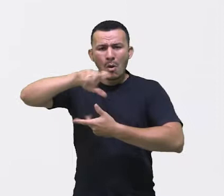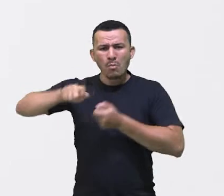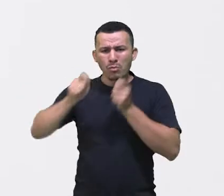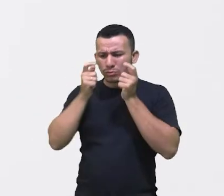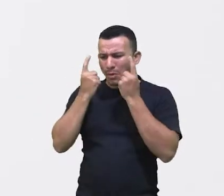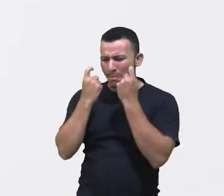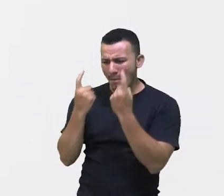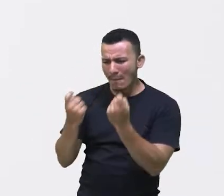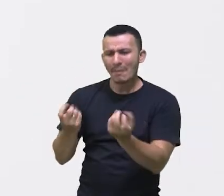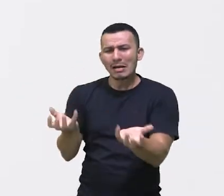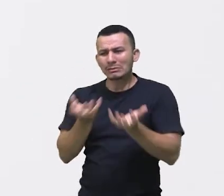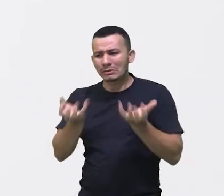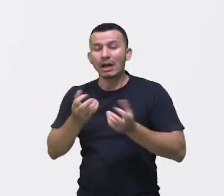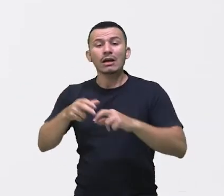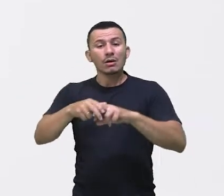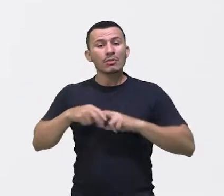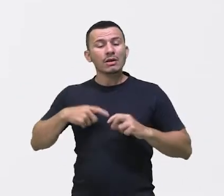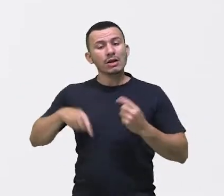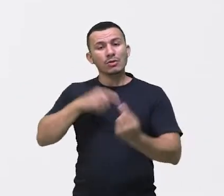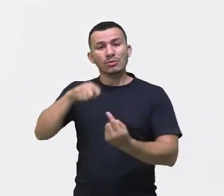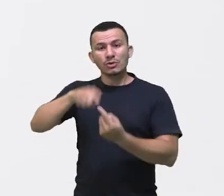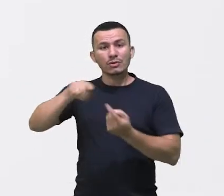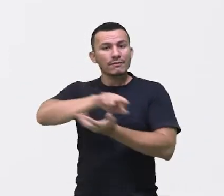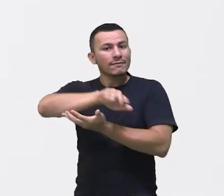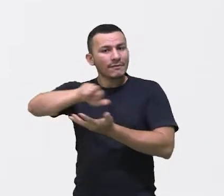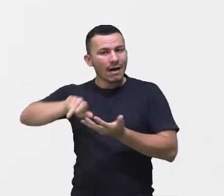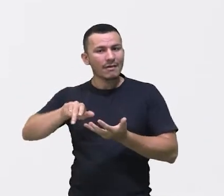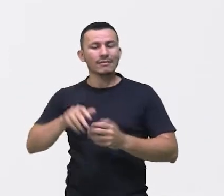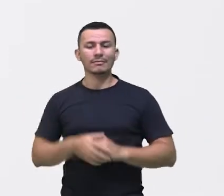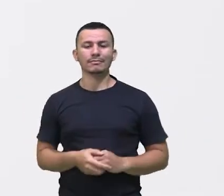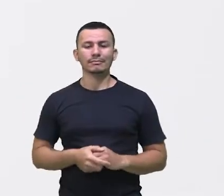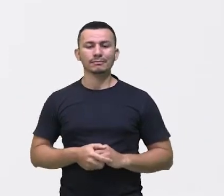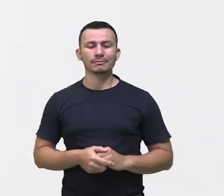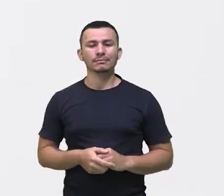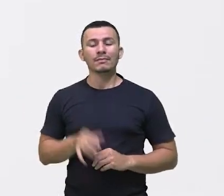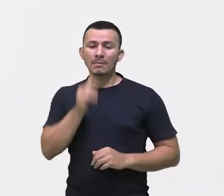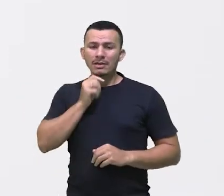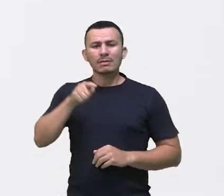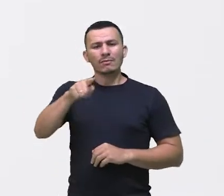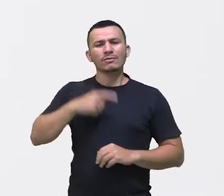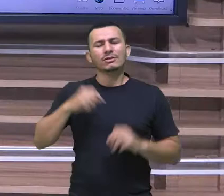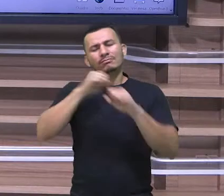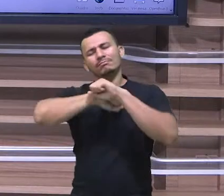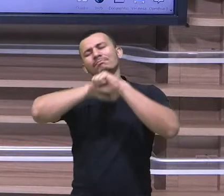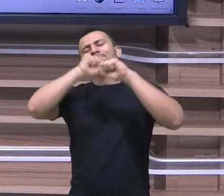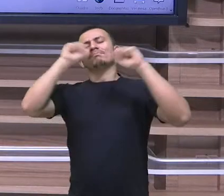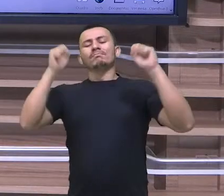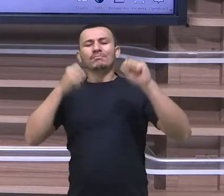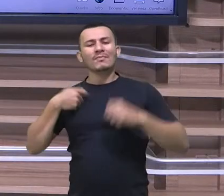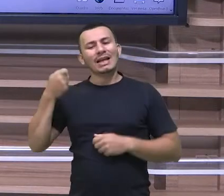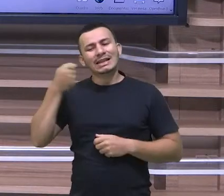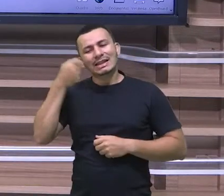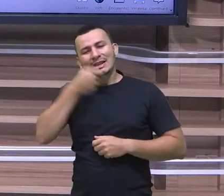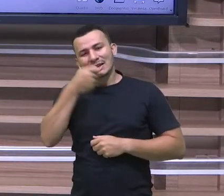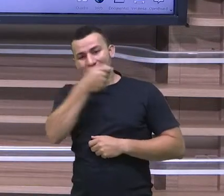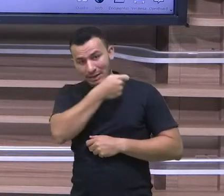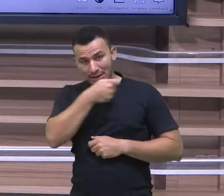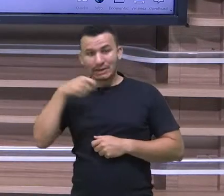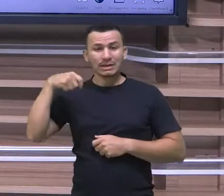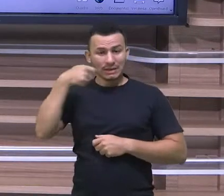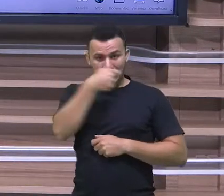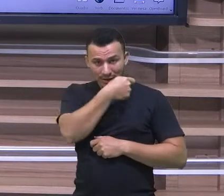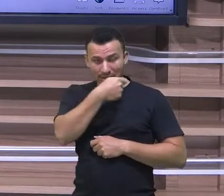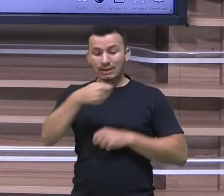é utilizada em diversos fins. Então, olha só, quando tu acorda e tu vai escovar o dente, a escova de dente que